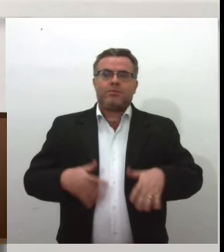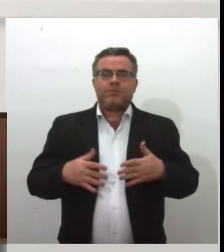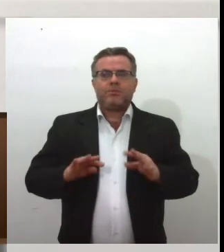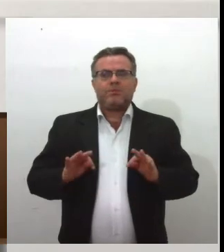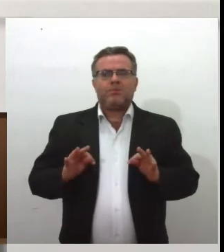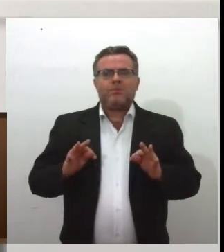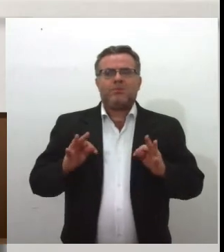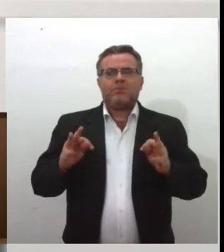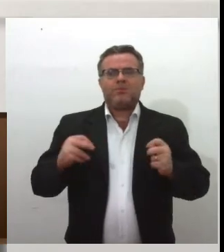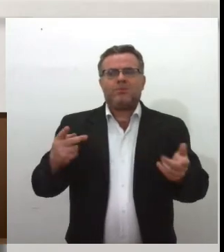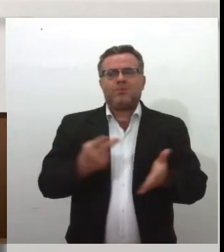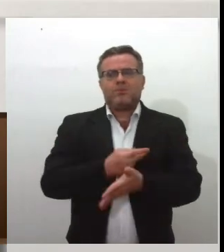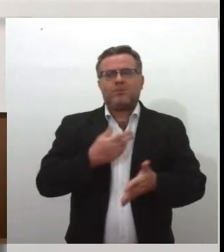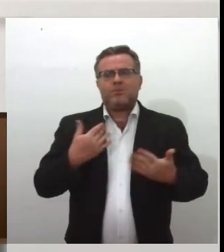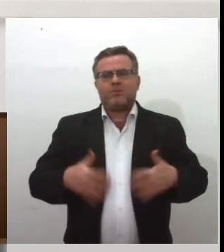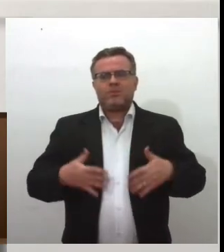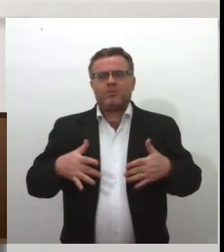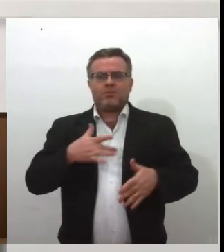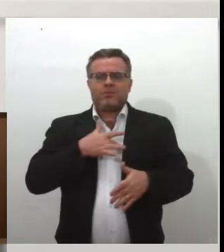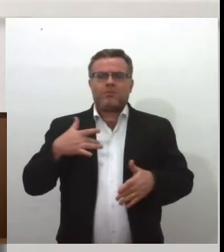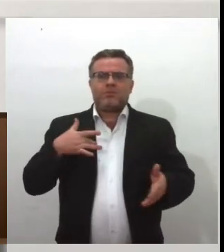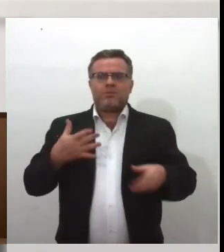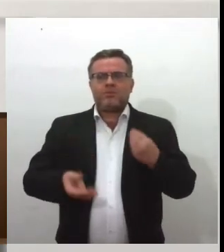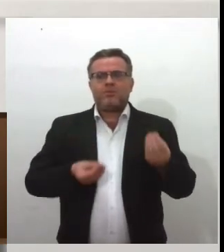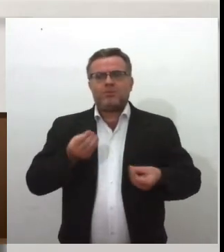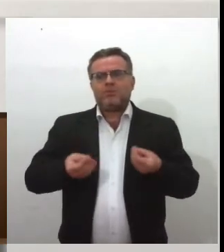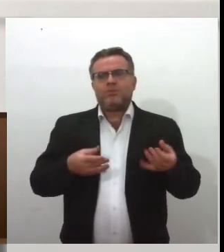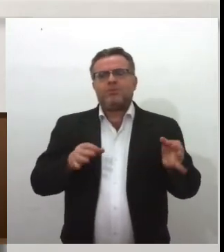essas questões relacionadas à saúde,